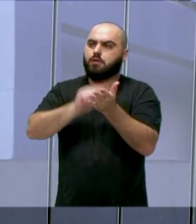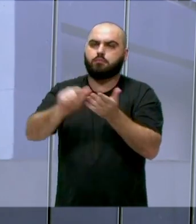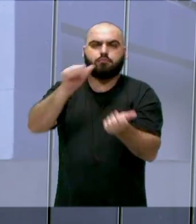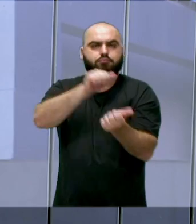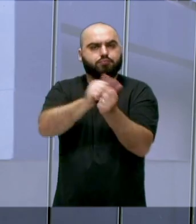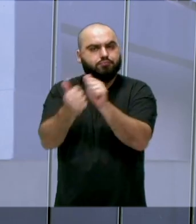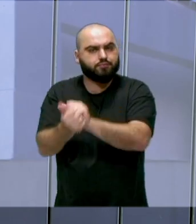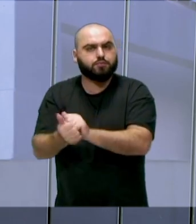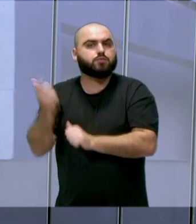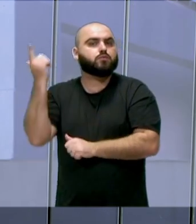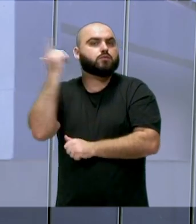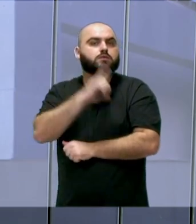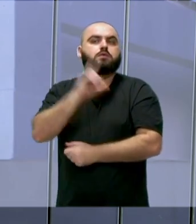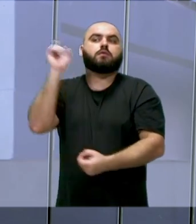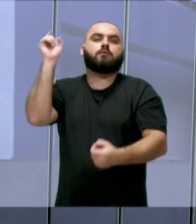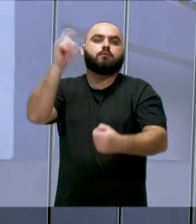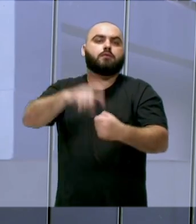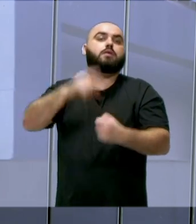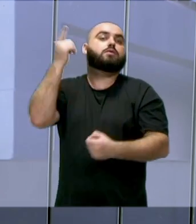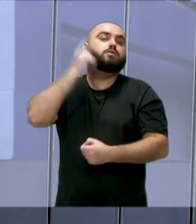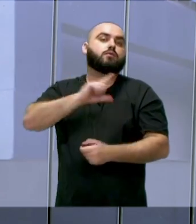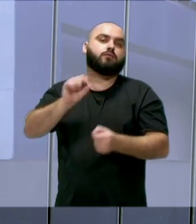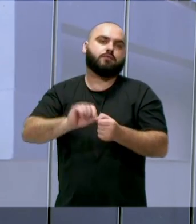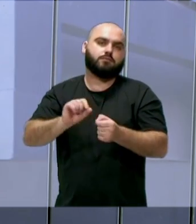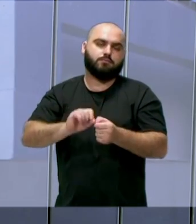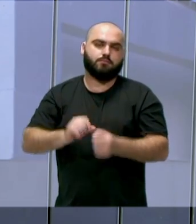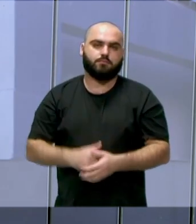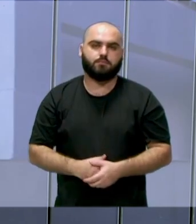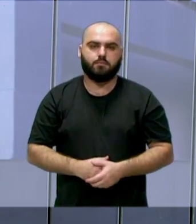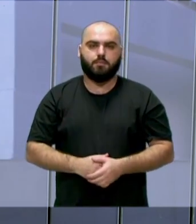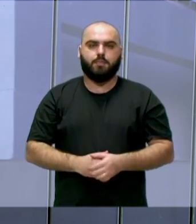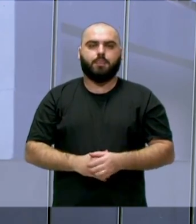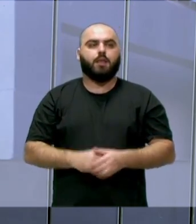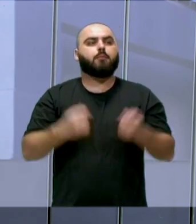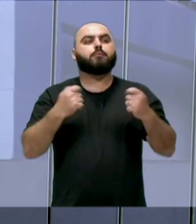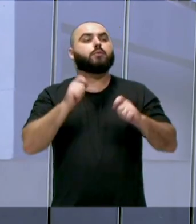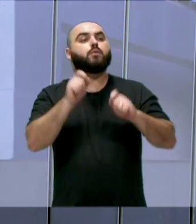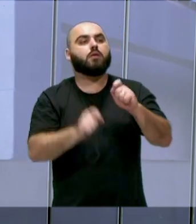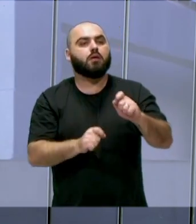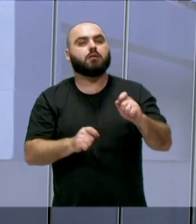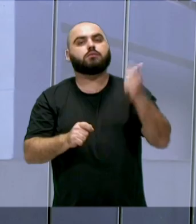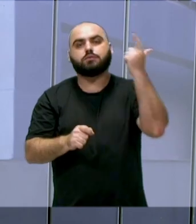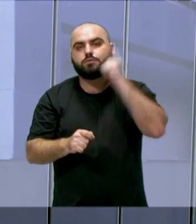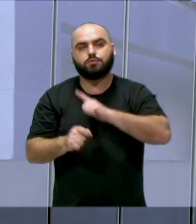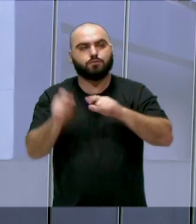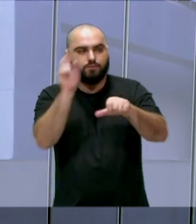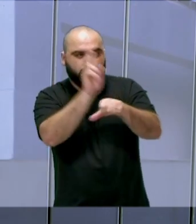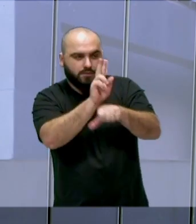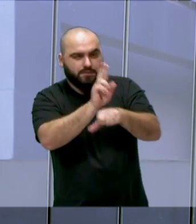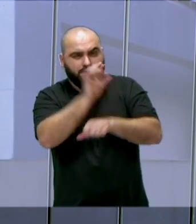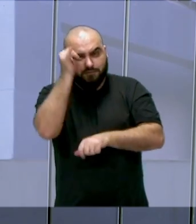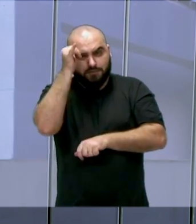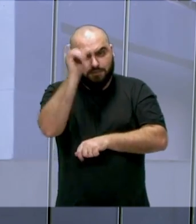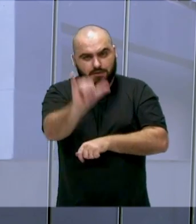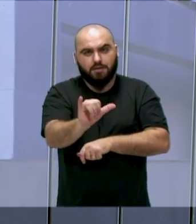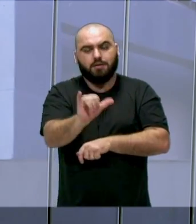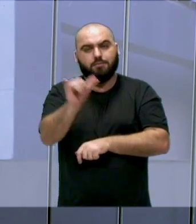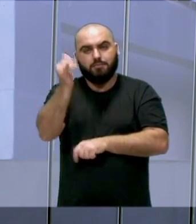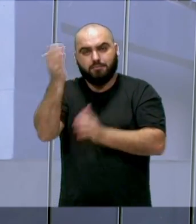adequado para a prática novamente. O que a gente precisa agora? É policiar para que não seja dominado novamente pelos moradores de